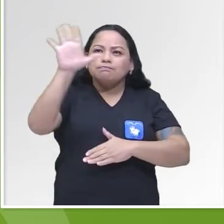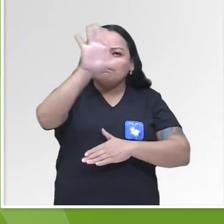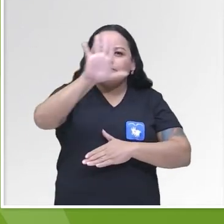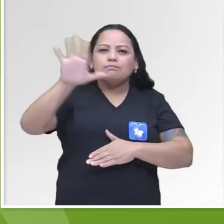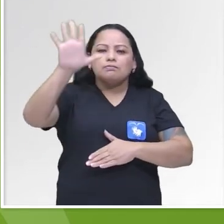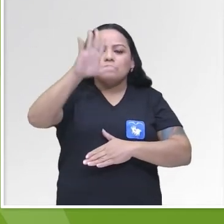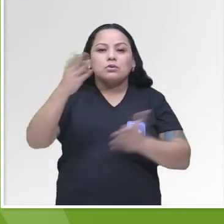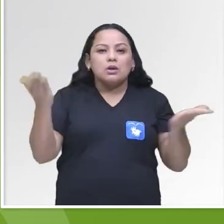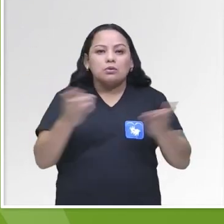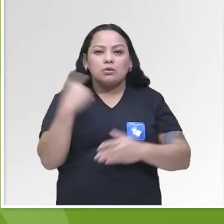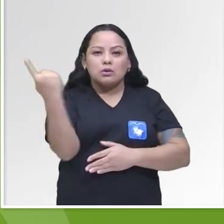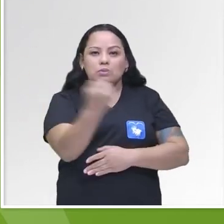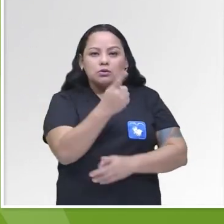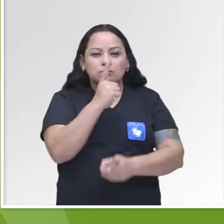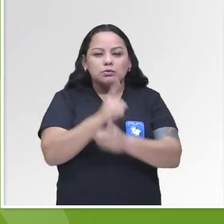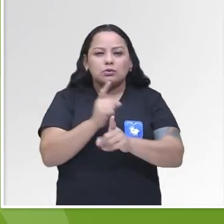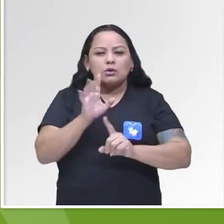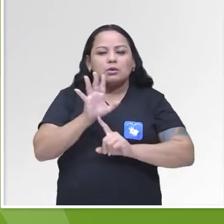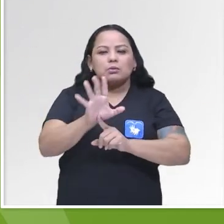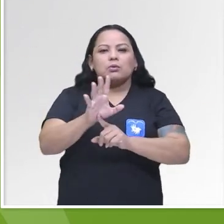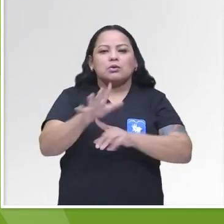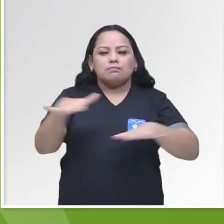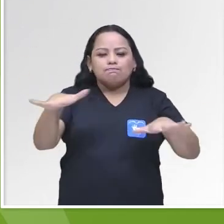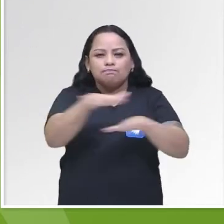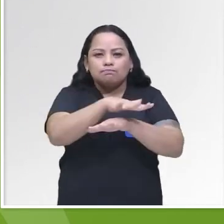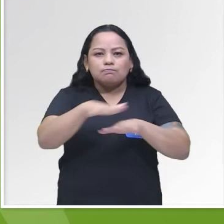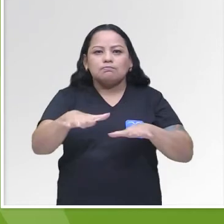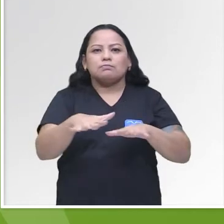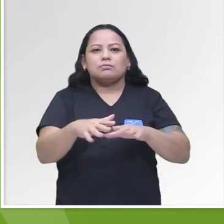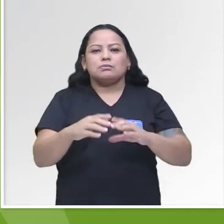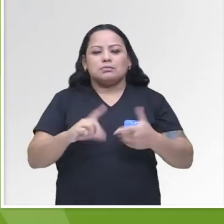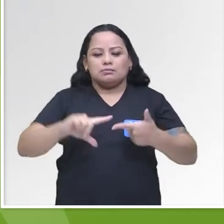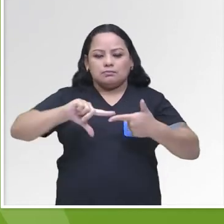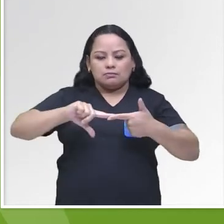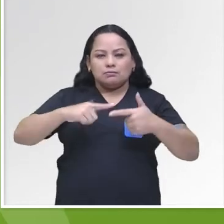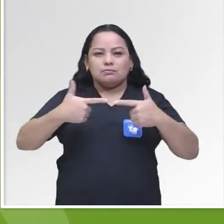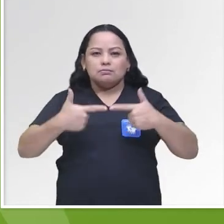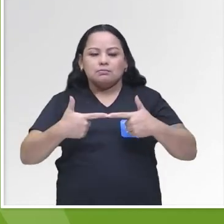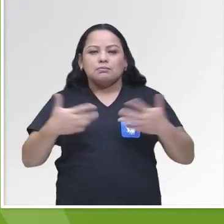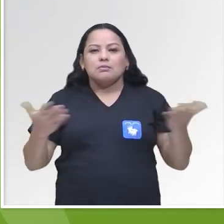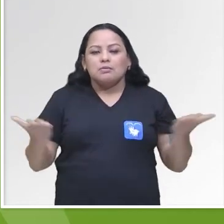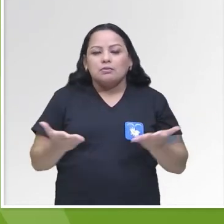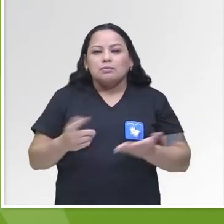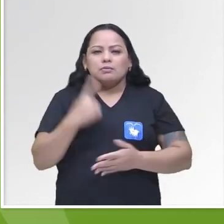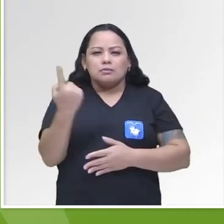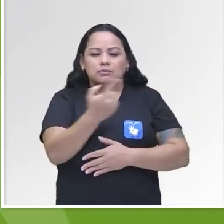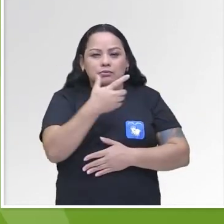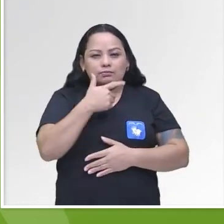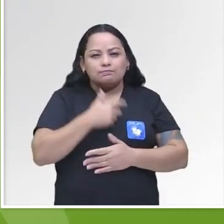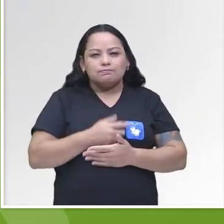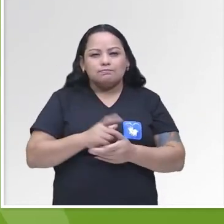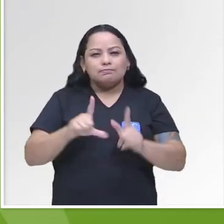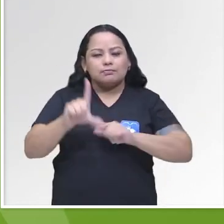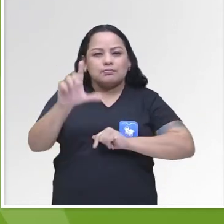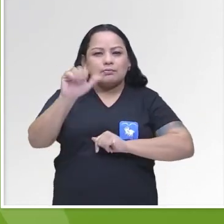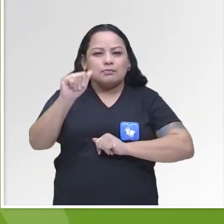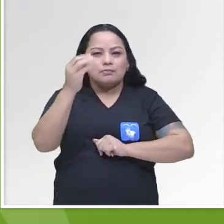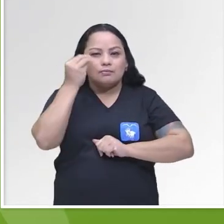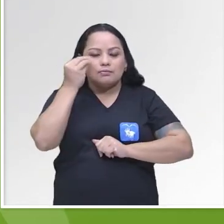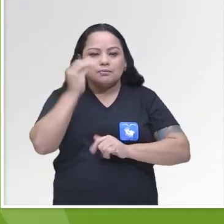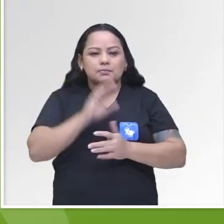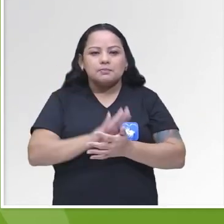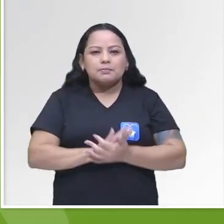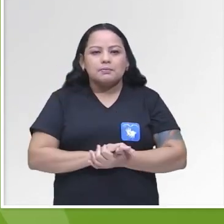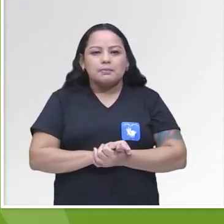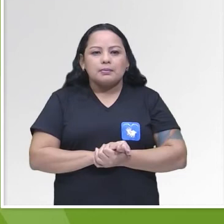aqui identificar as que apresentam isomeria cis-trans, ok? Então, vamos analisar a letra A.